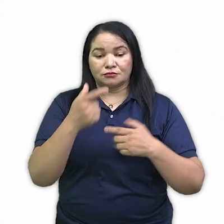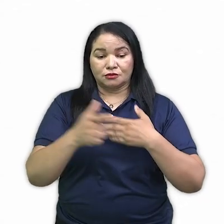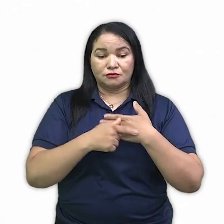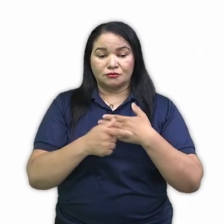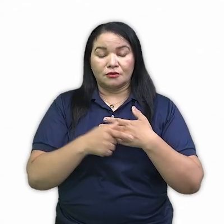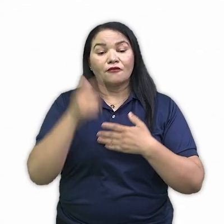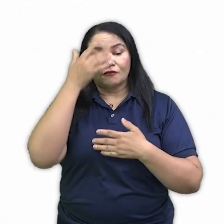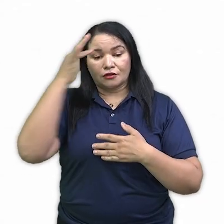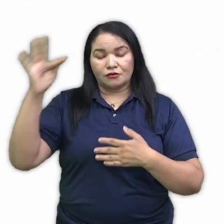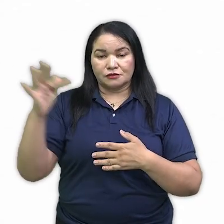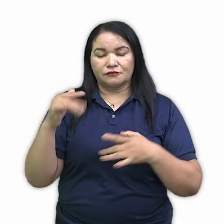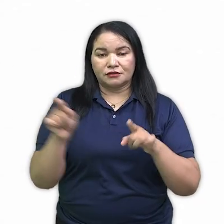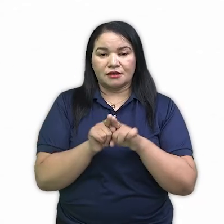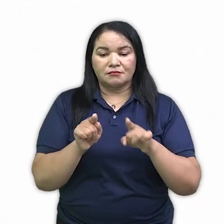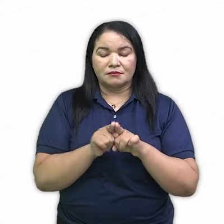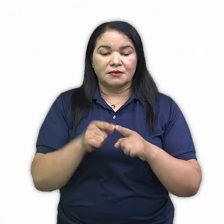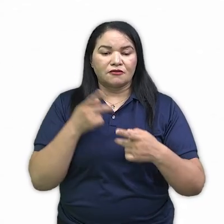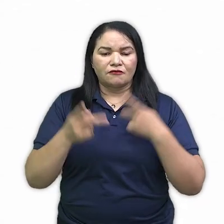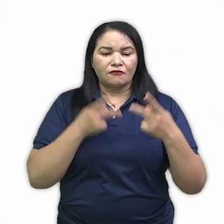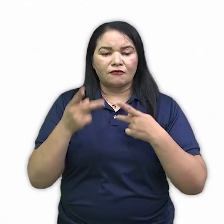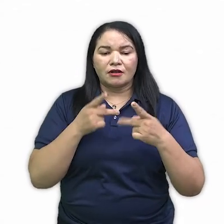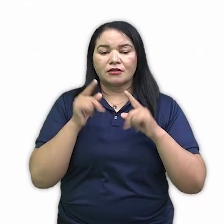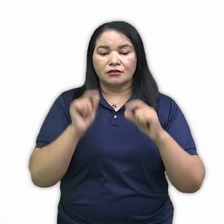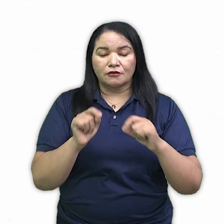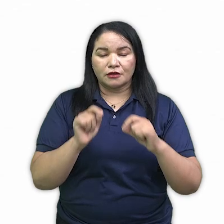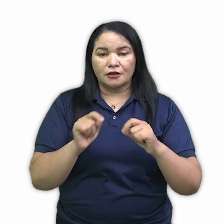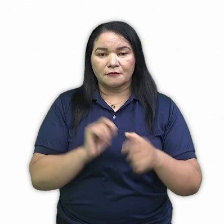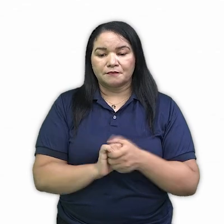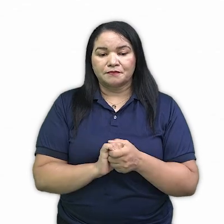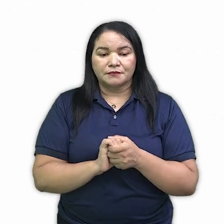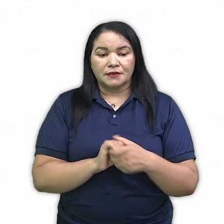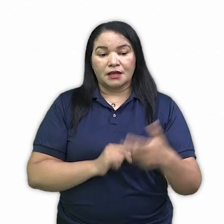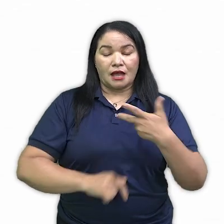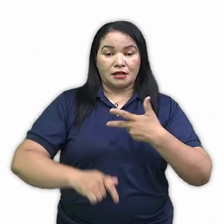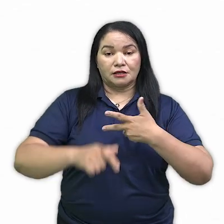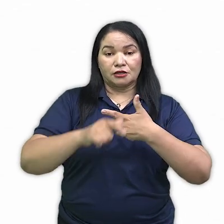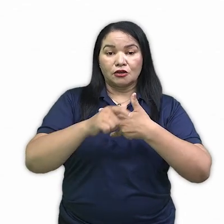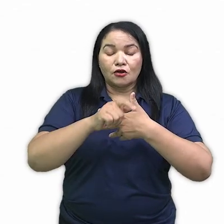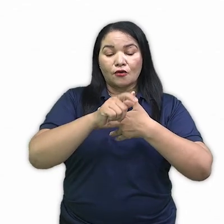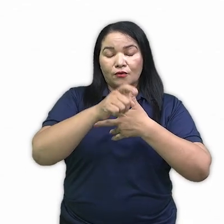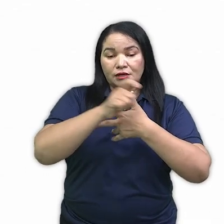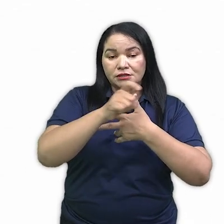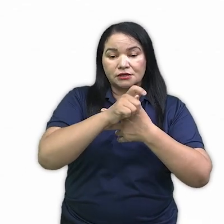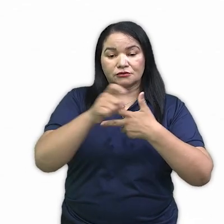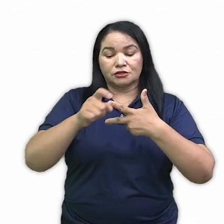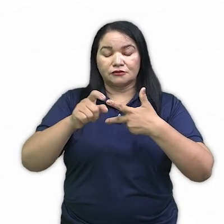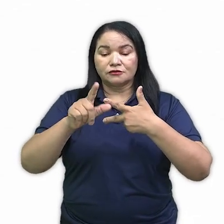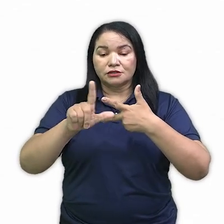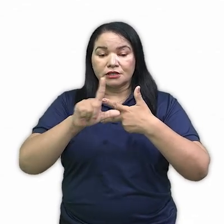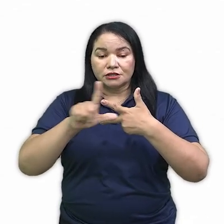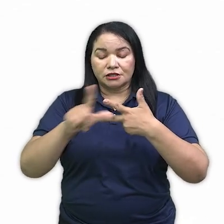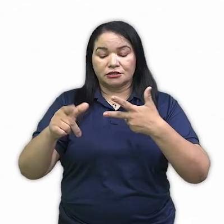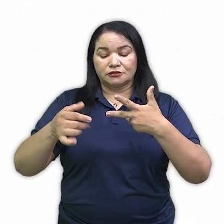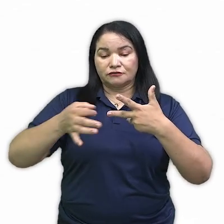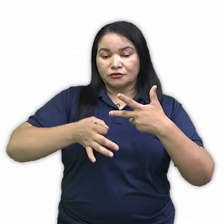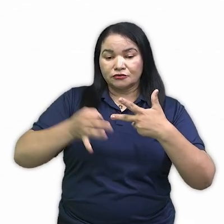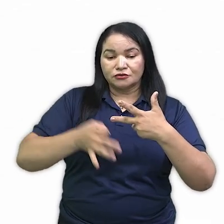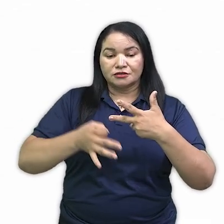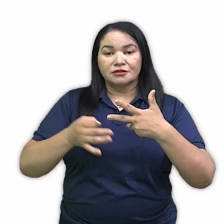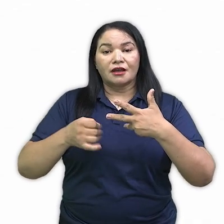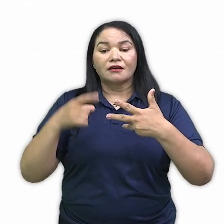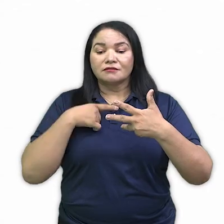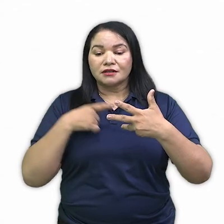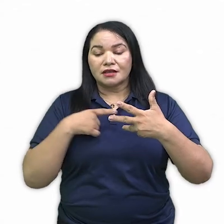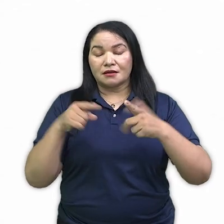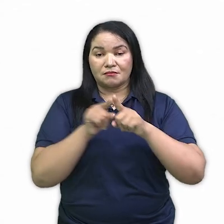Bobbio traz também a ideia de que hoje já não tem mais esses poderes executivo, legislativo e judiciário que comandam praticamente,